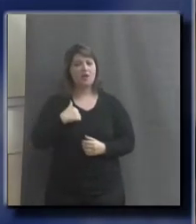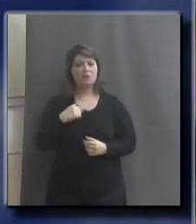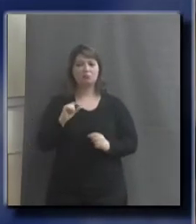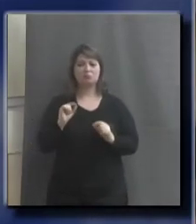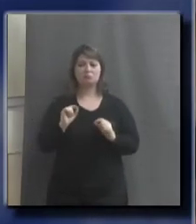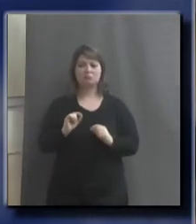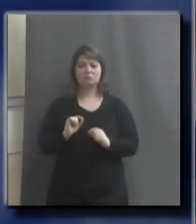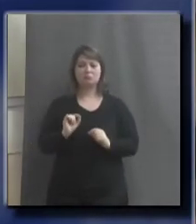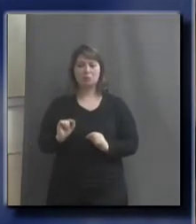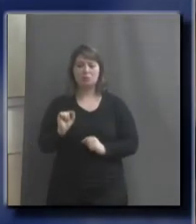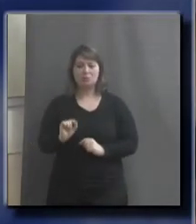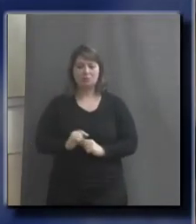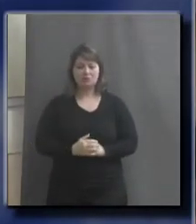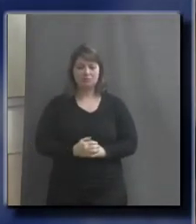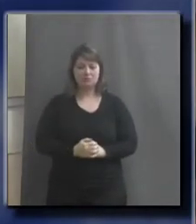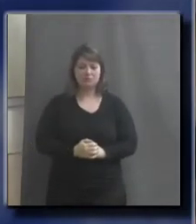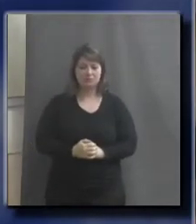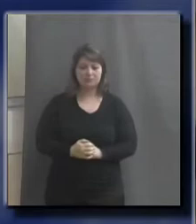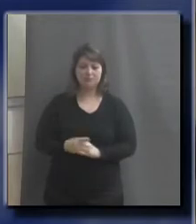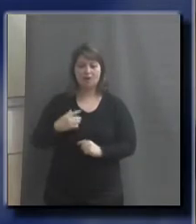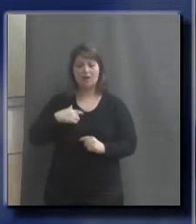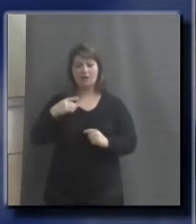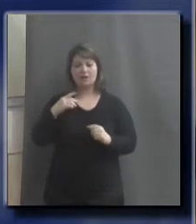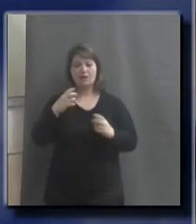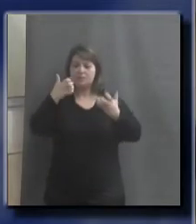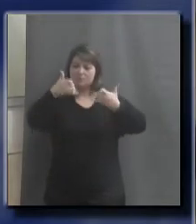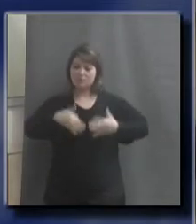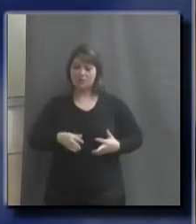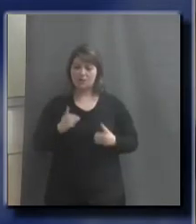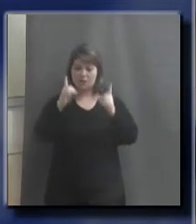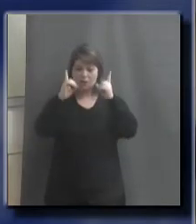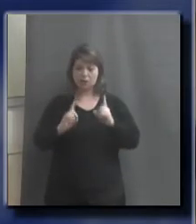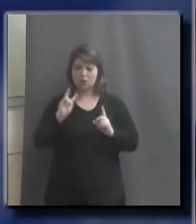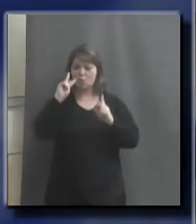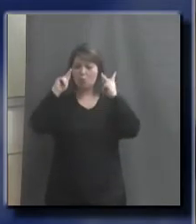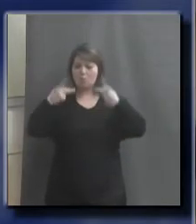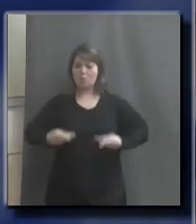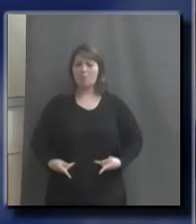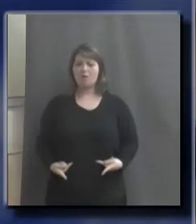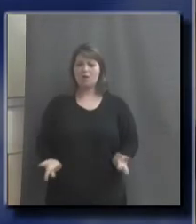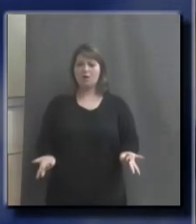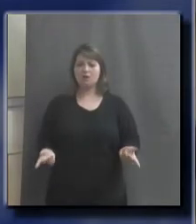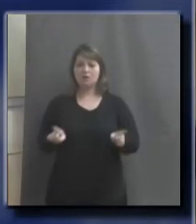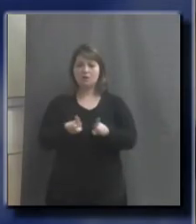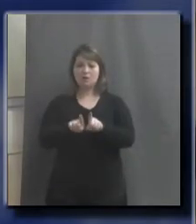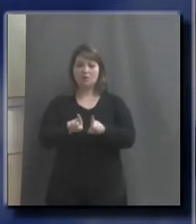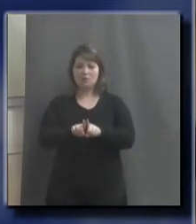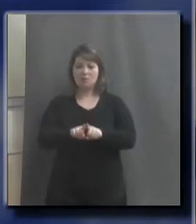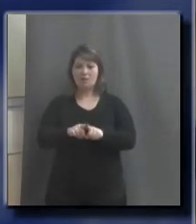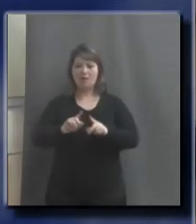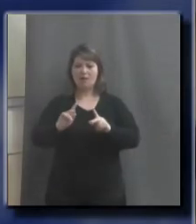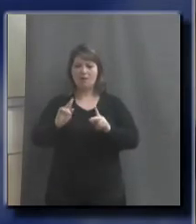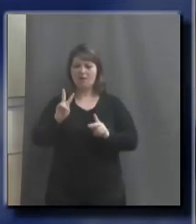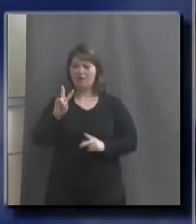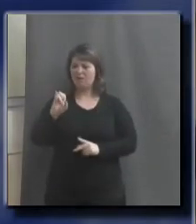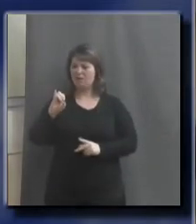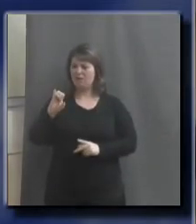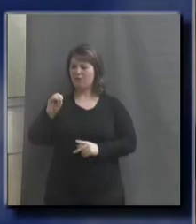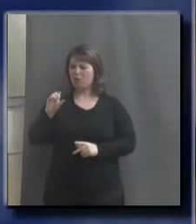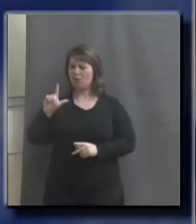relacionadas a questões de direitos humanos, né, violações graves de direitos